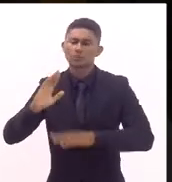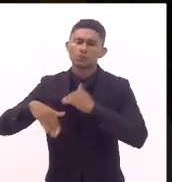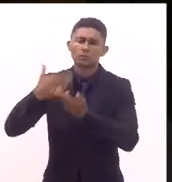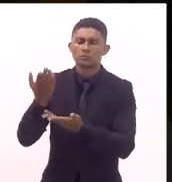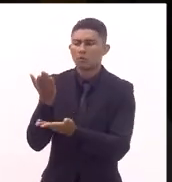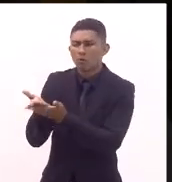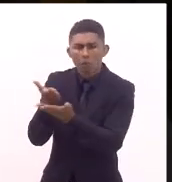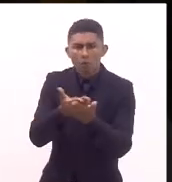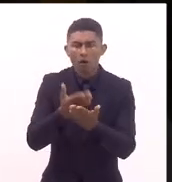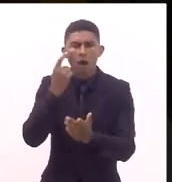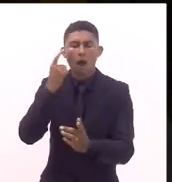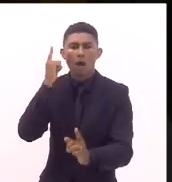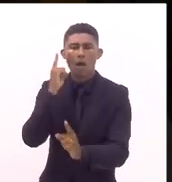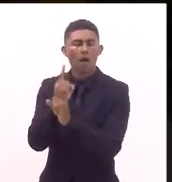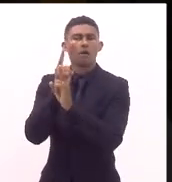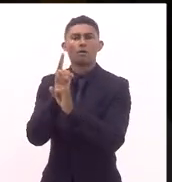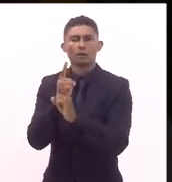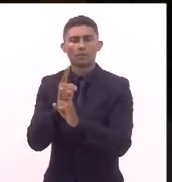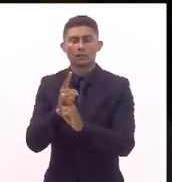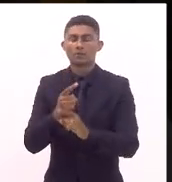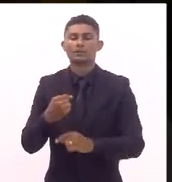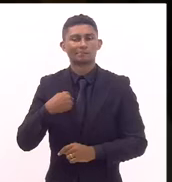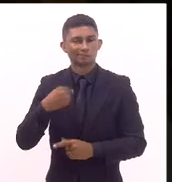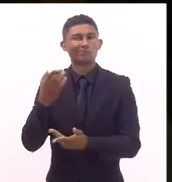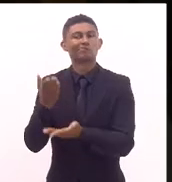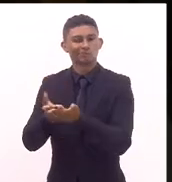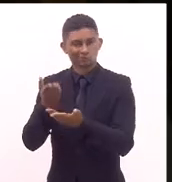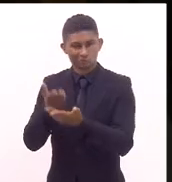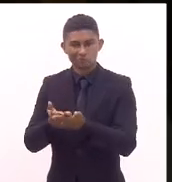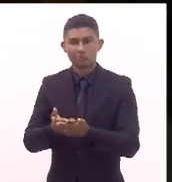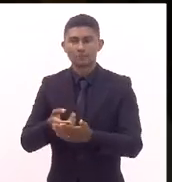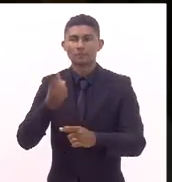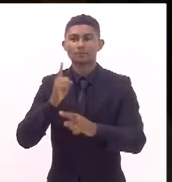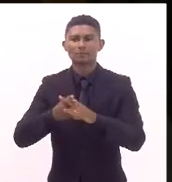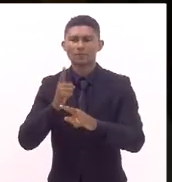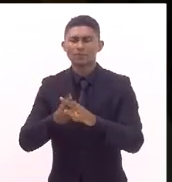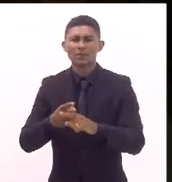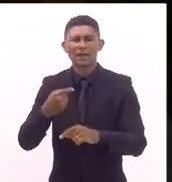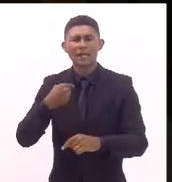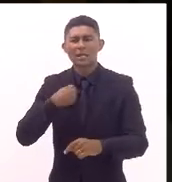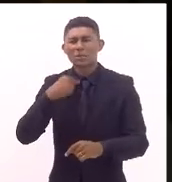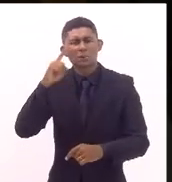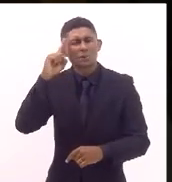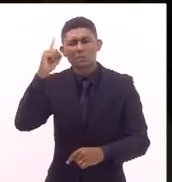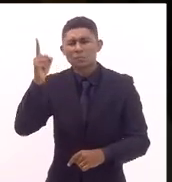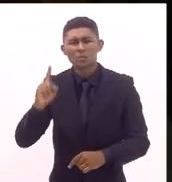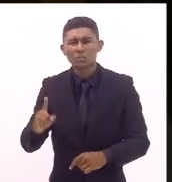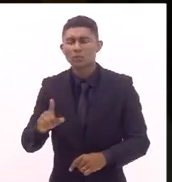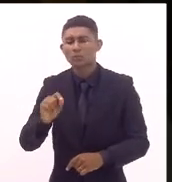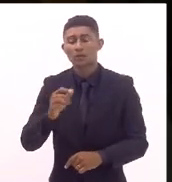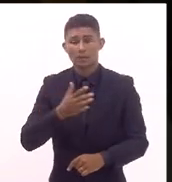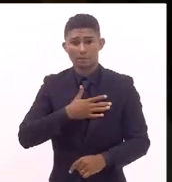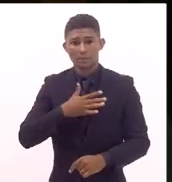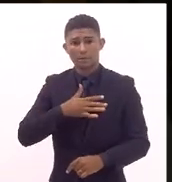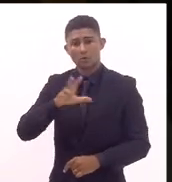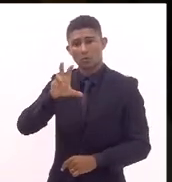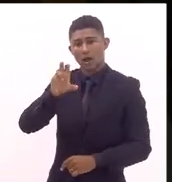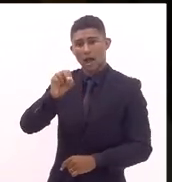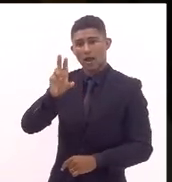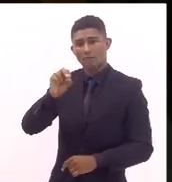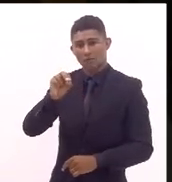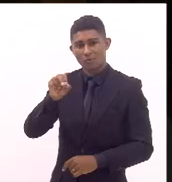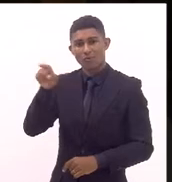estudar a estudar por conta desse mistério para mim que era vinda do meu avô judeu